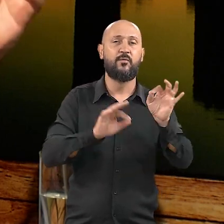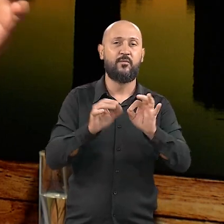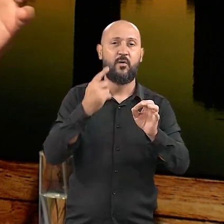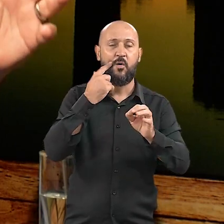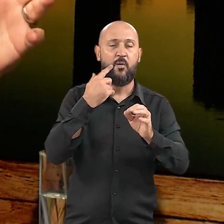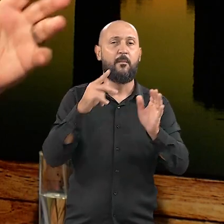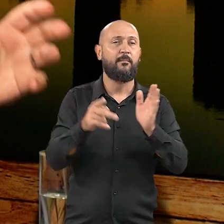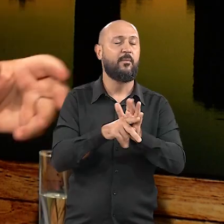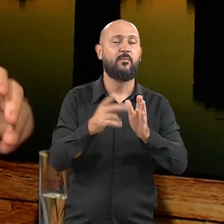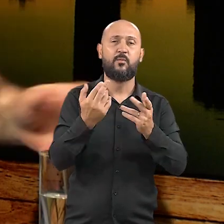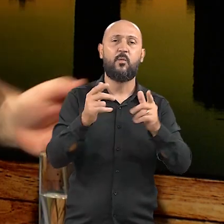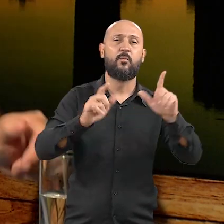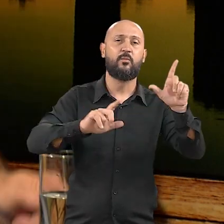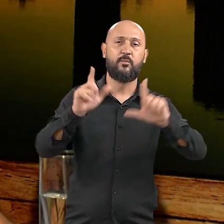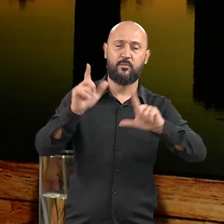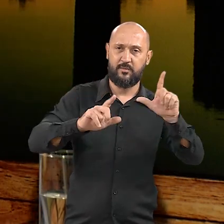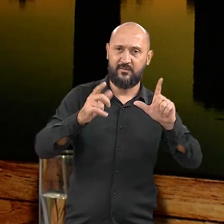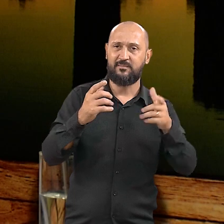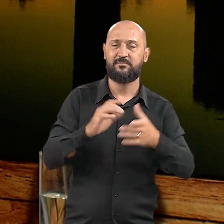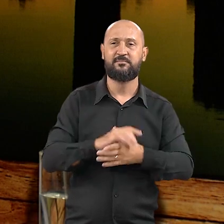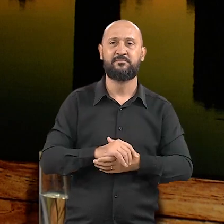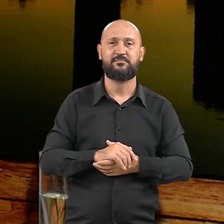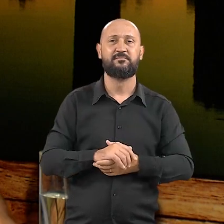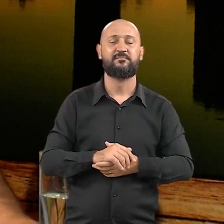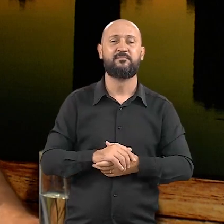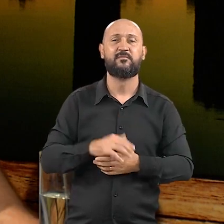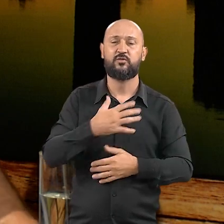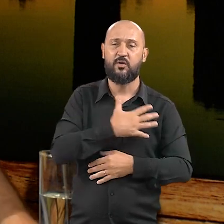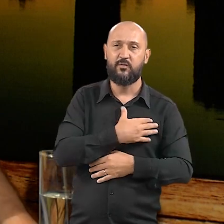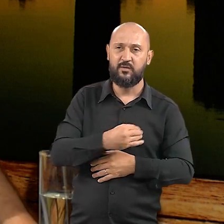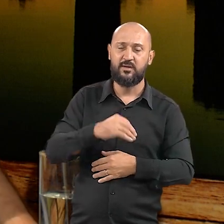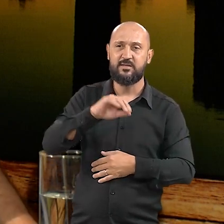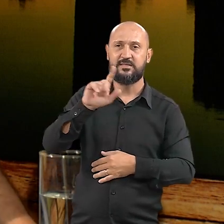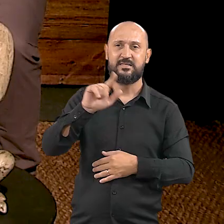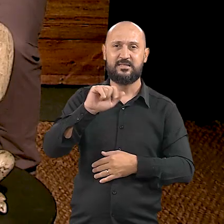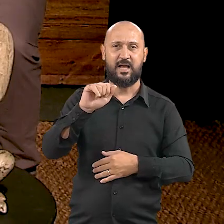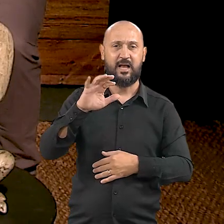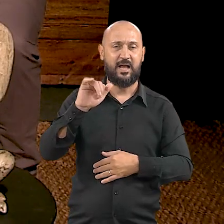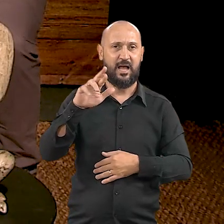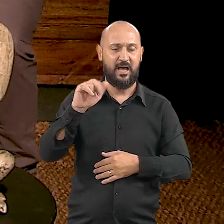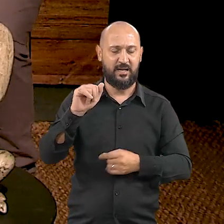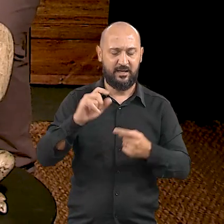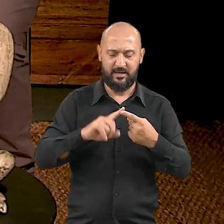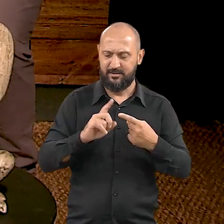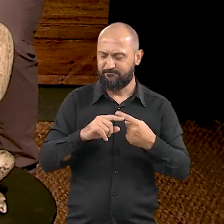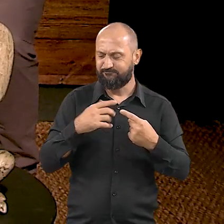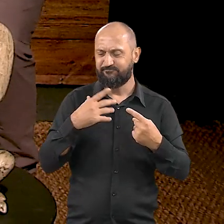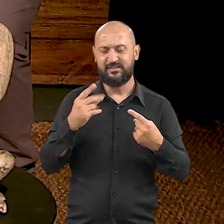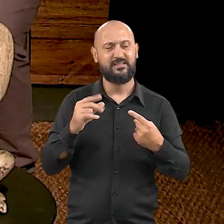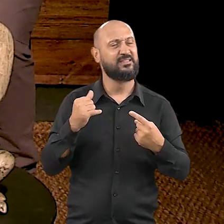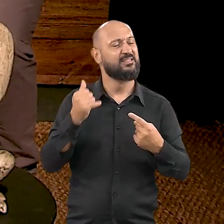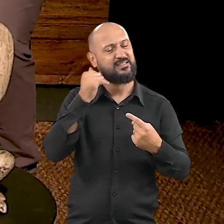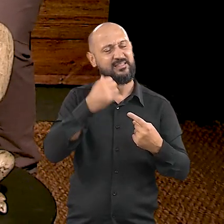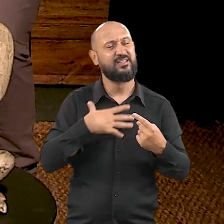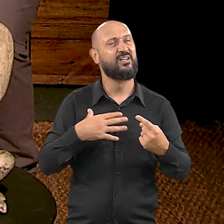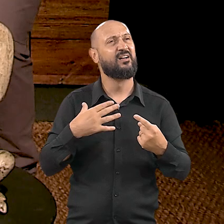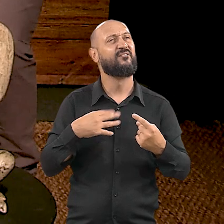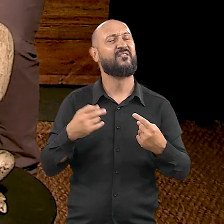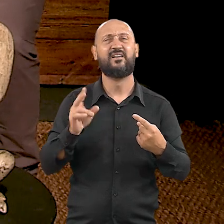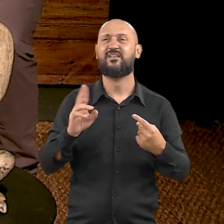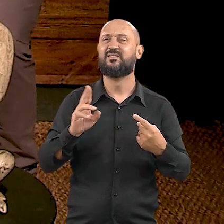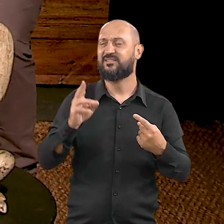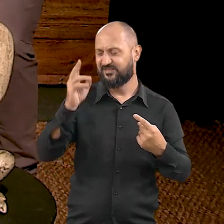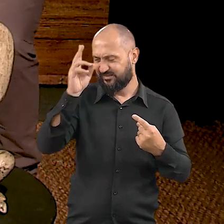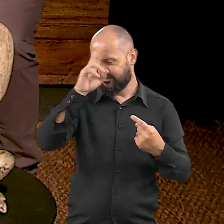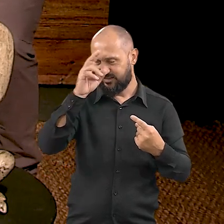como se fosse um programa de televisão. Chamamos a filha do Zacarias Mourão. Olha, que legal. Cadê? Já